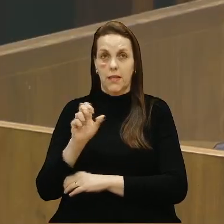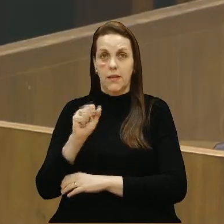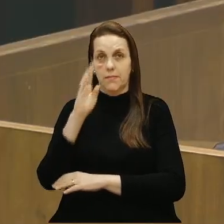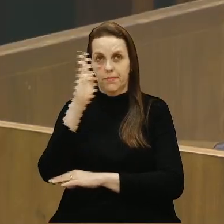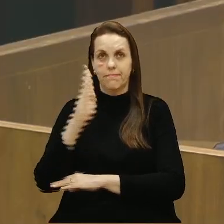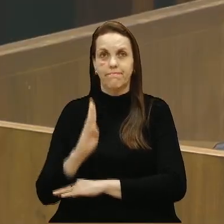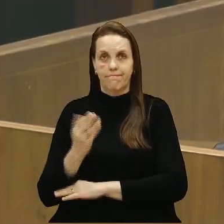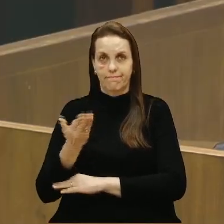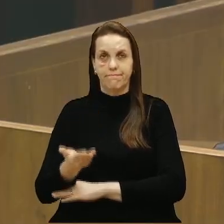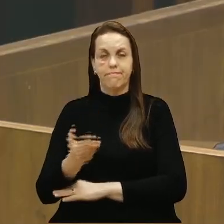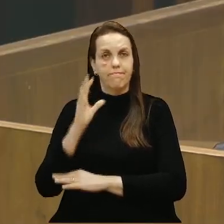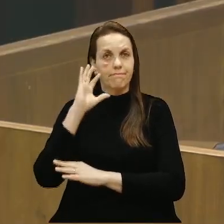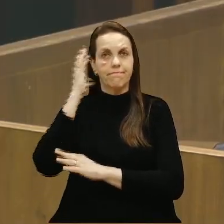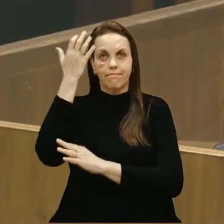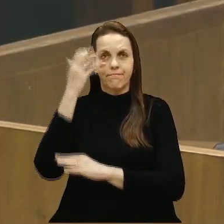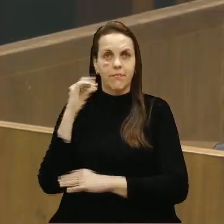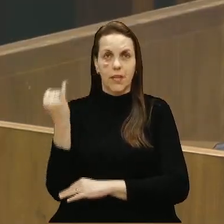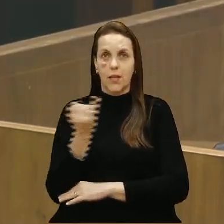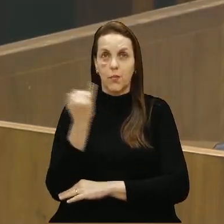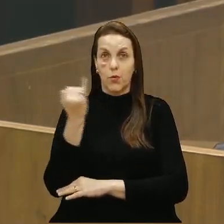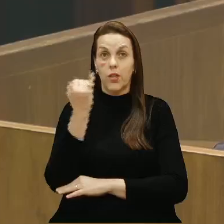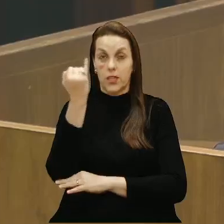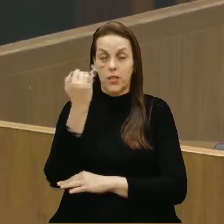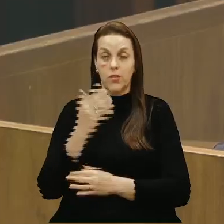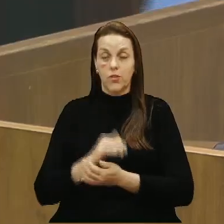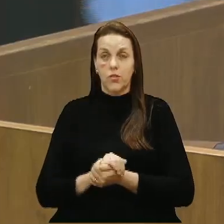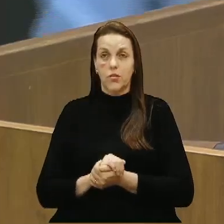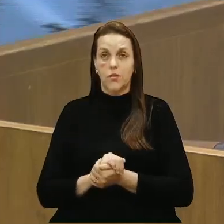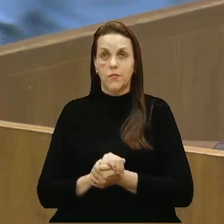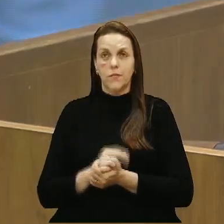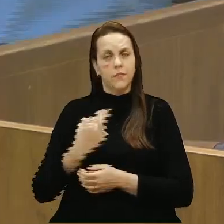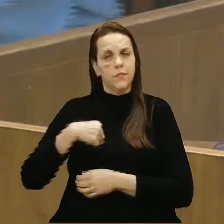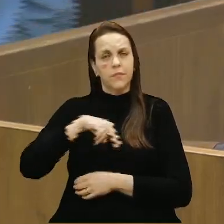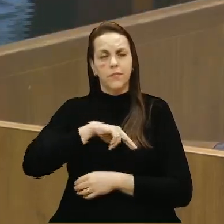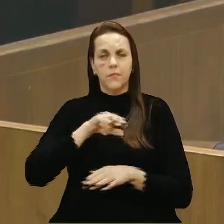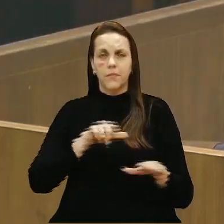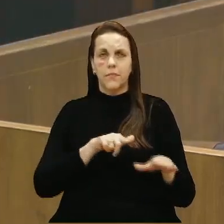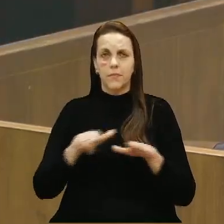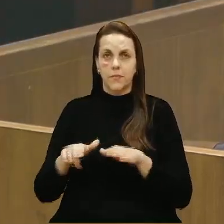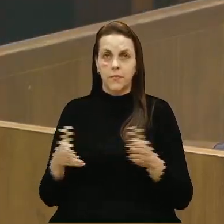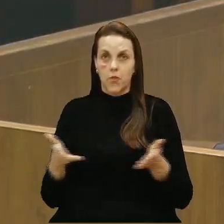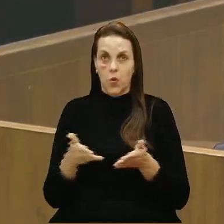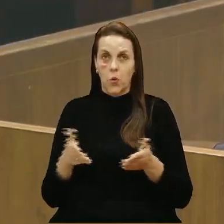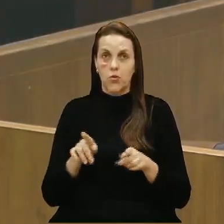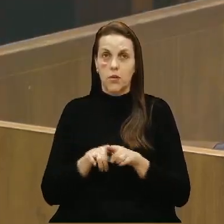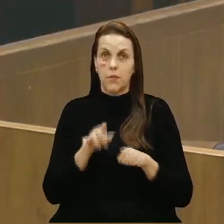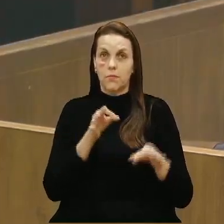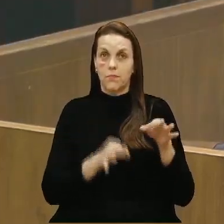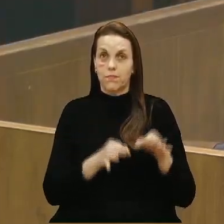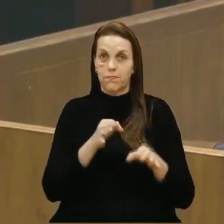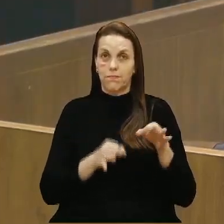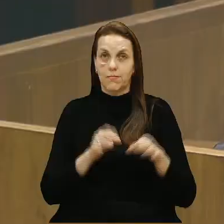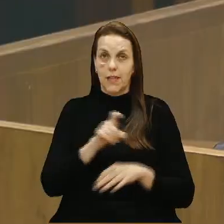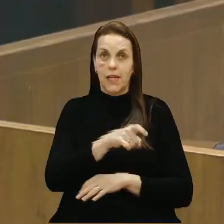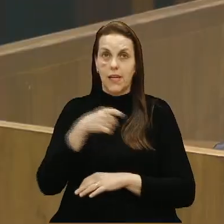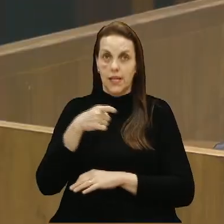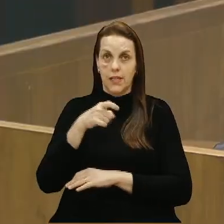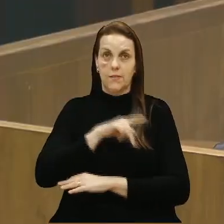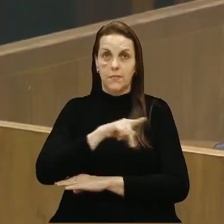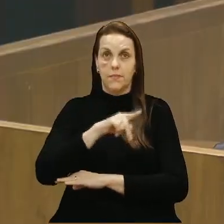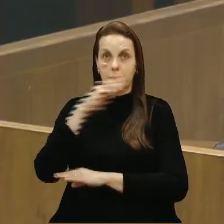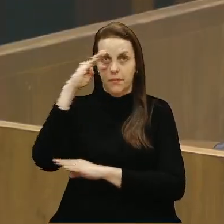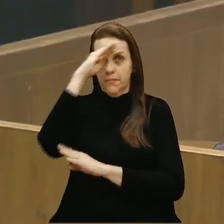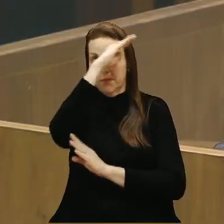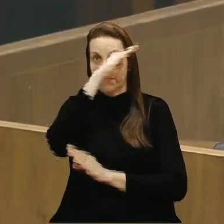temos vários acontecimentos importantes na nossa semana, né? Inclusive hoje começou o julgamento do ex-presidente Jair Bolsonaro,